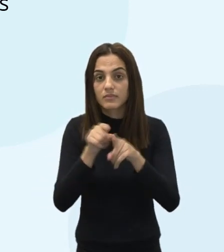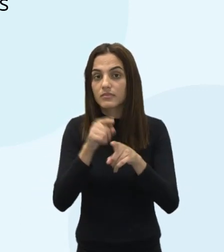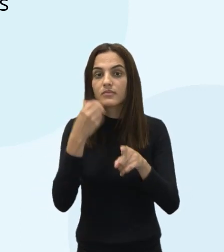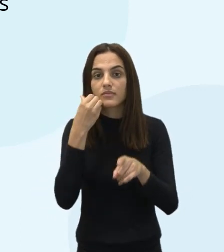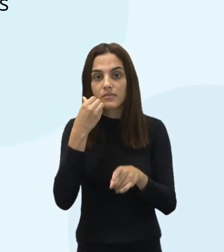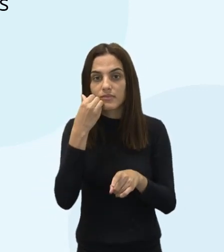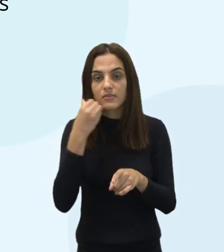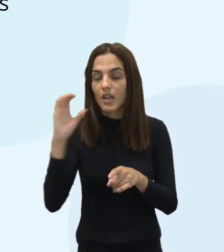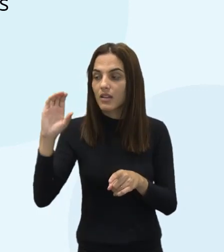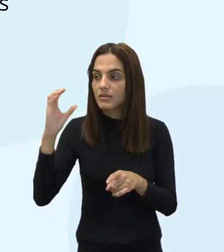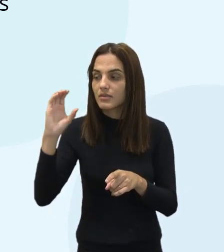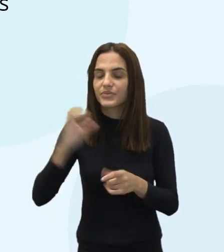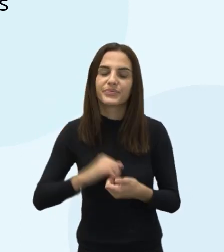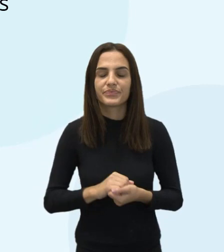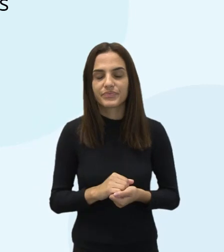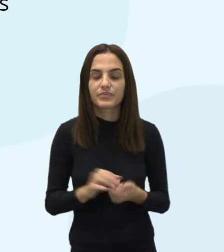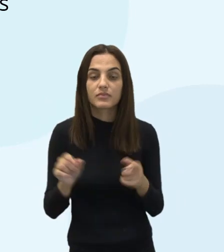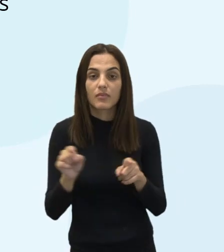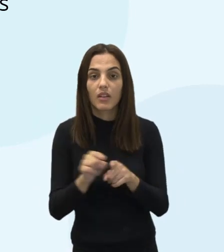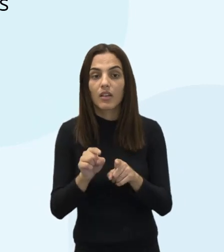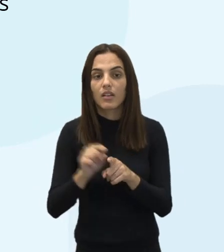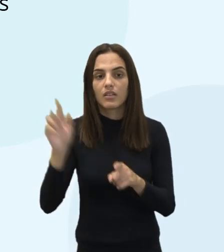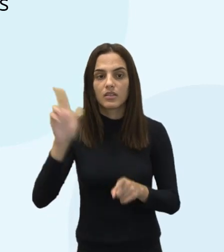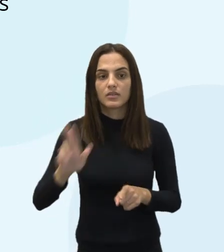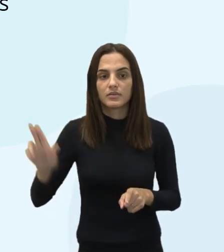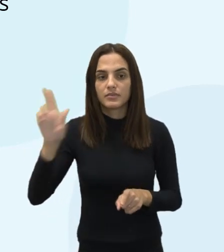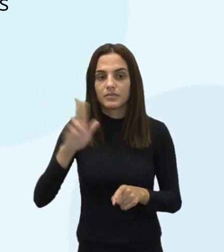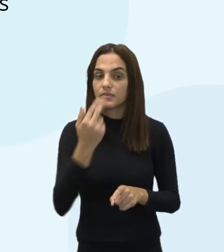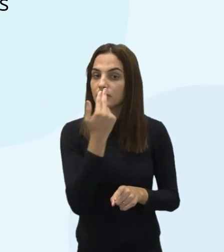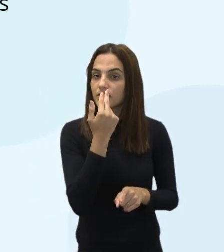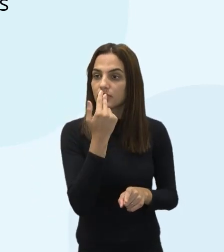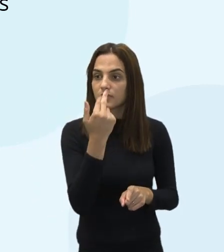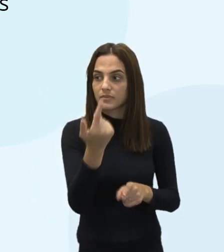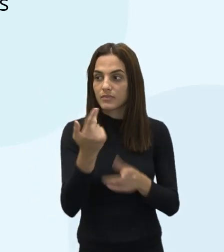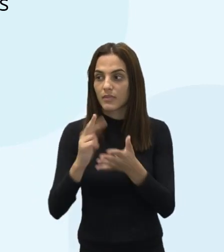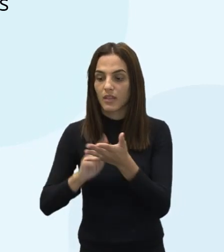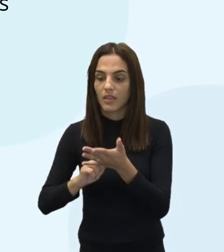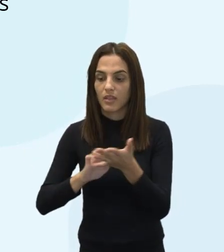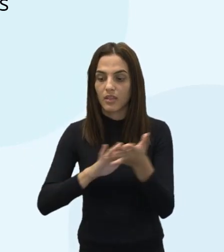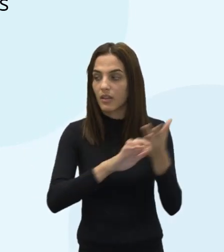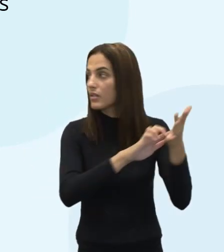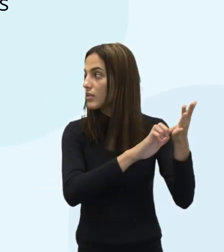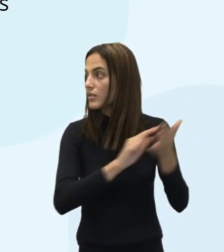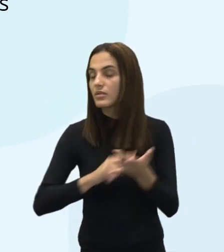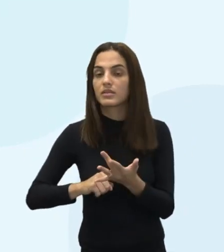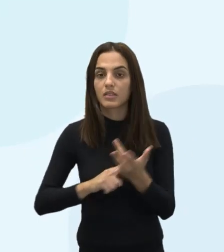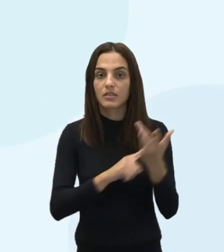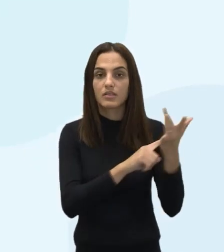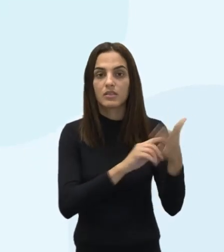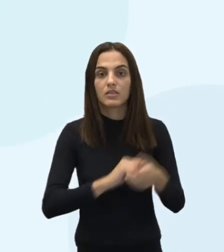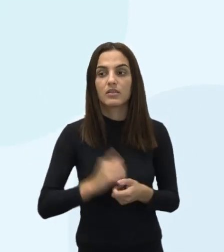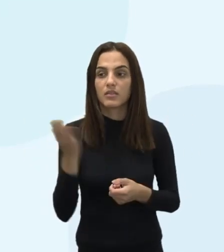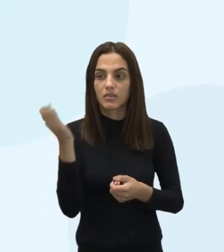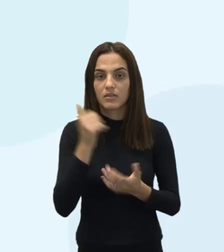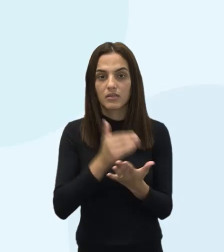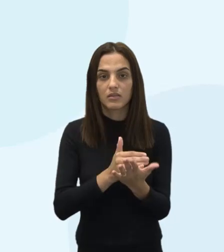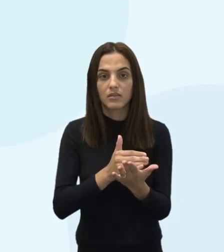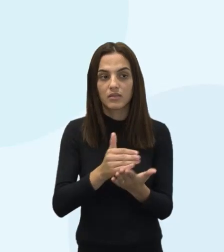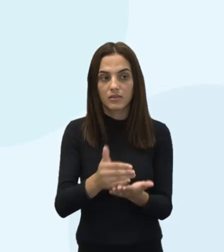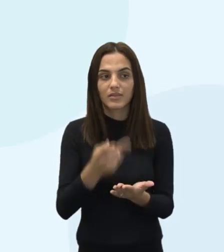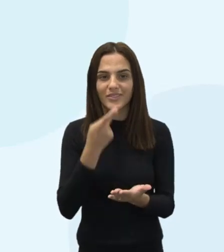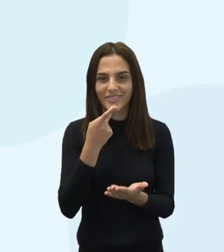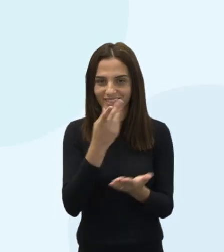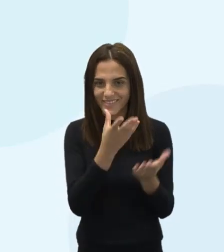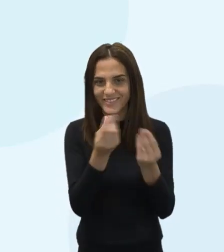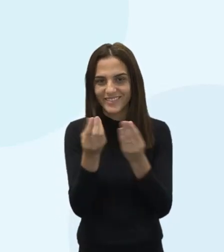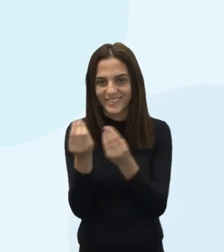mesmo aplicar e utilizar a linguagem tecnológica. E aí vamos agora, estou falando